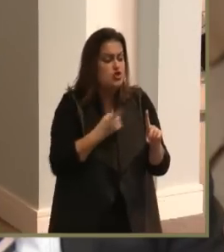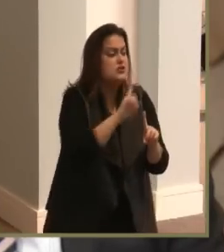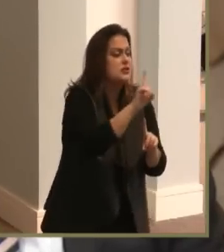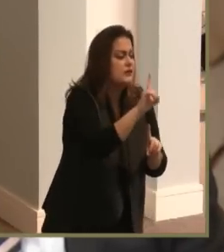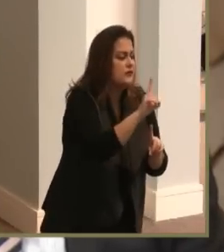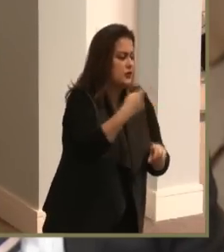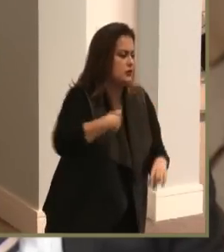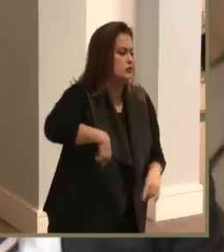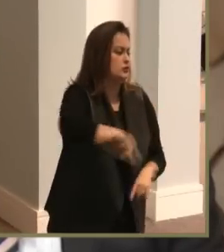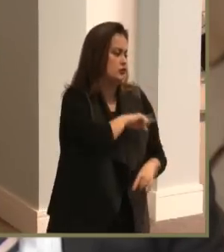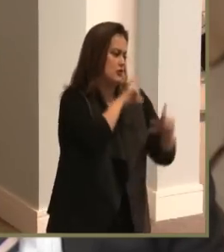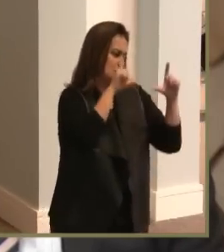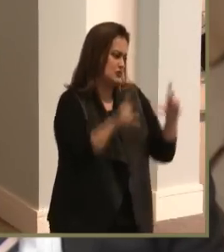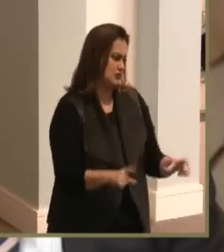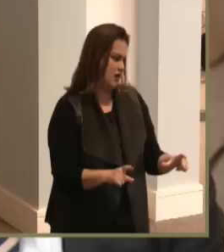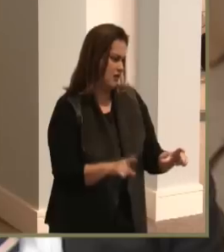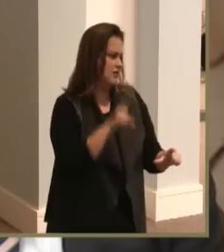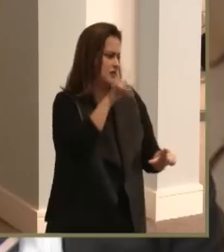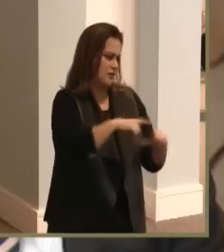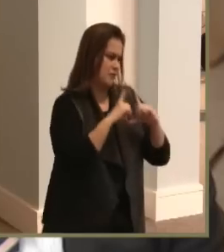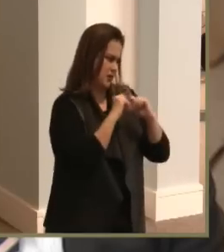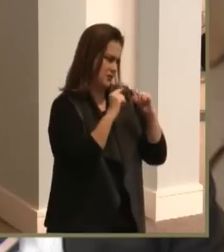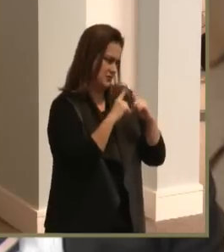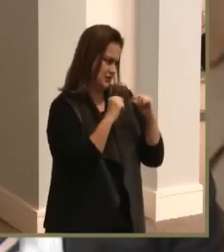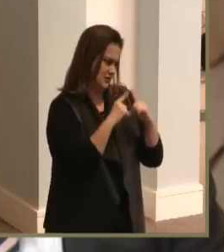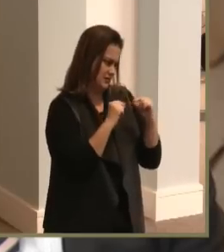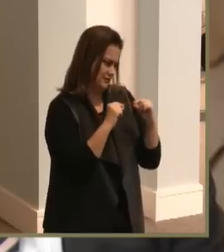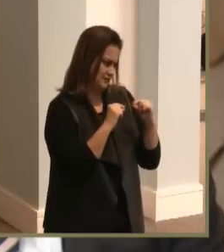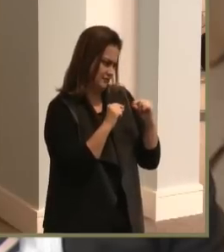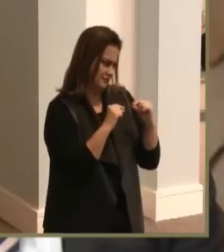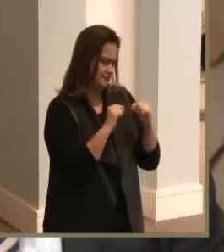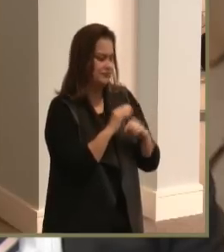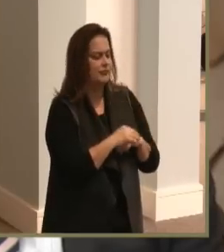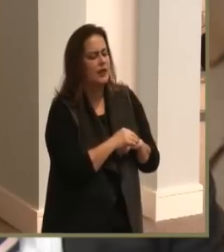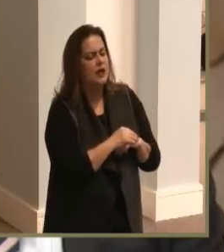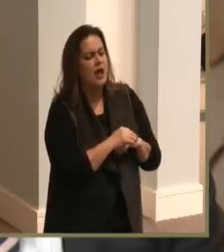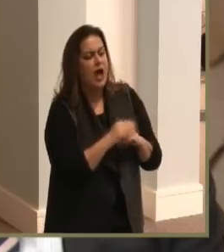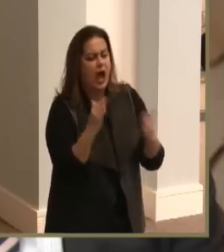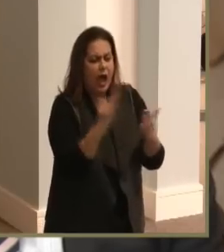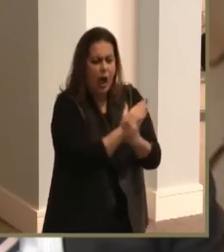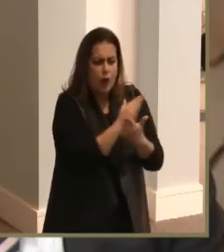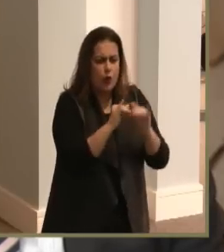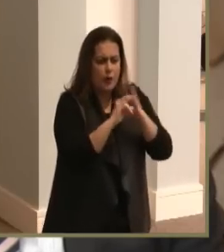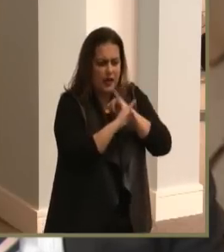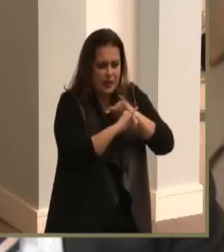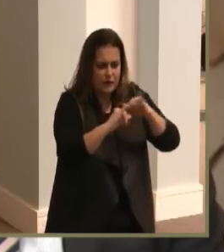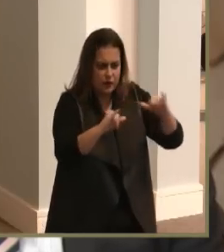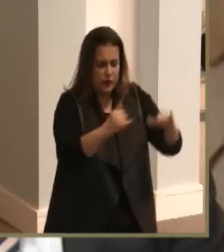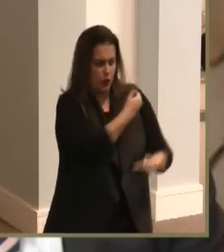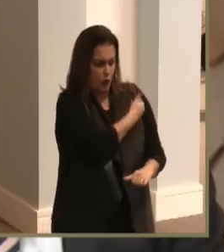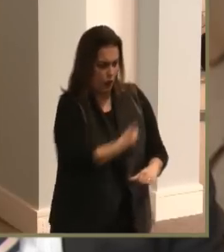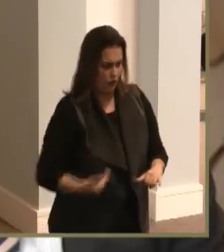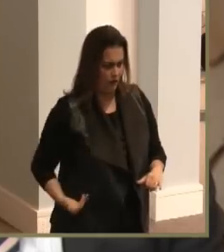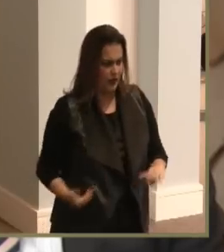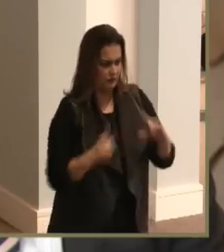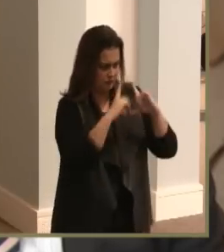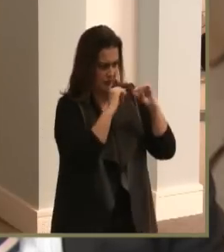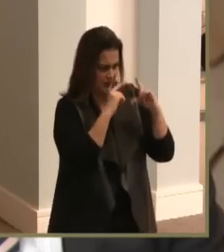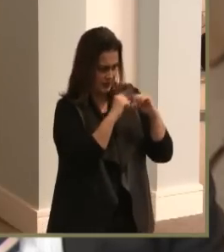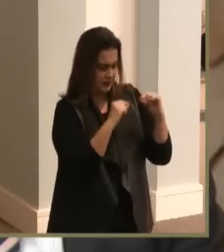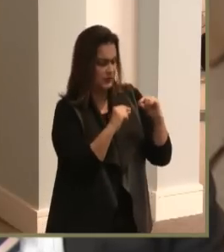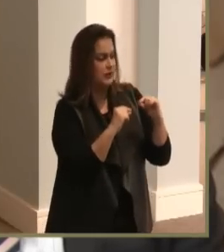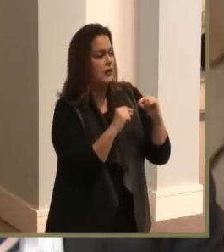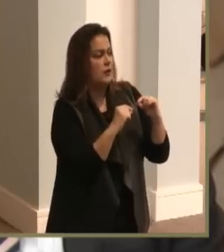é Brasília. E eu peguei algumas informações no site do governo de Brasília, se porventura